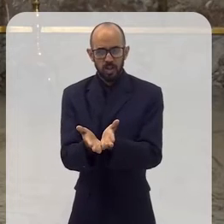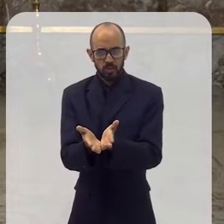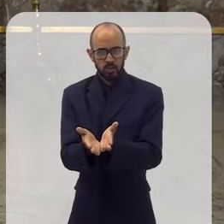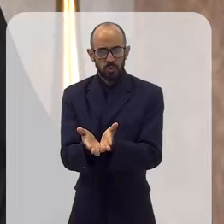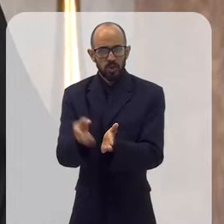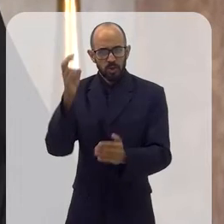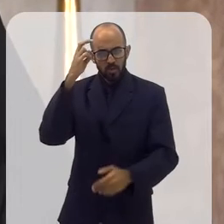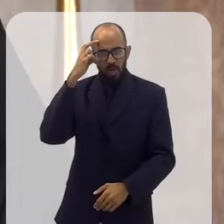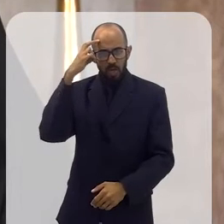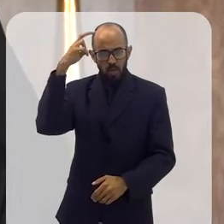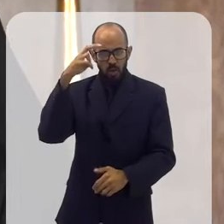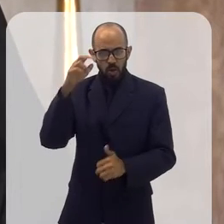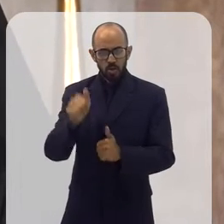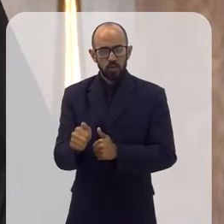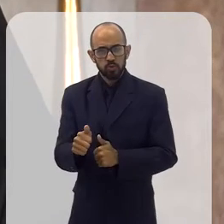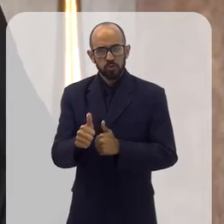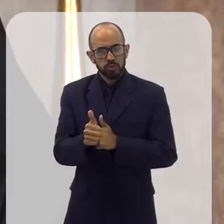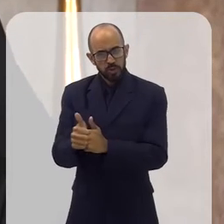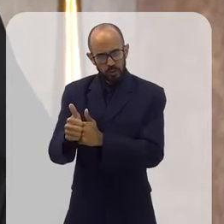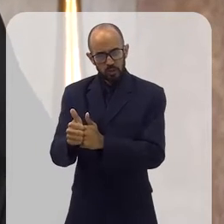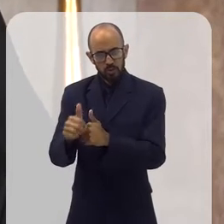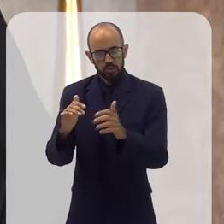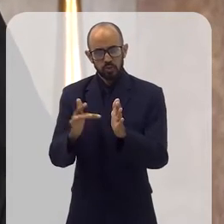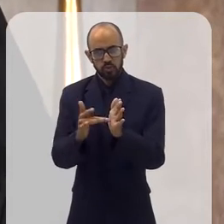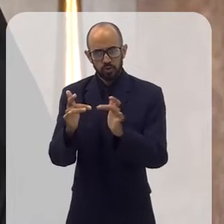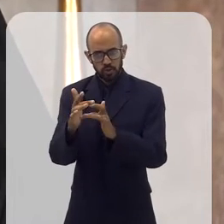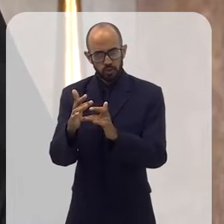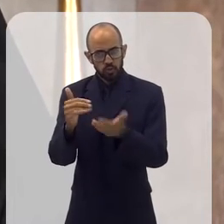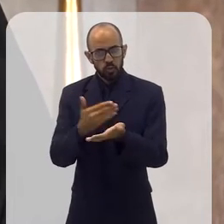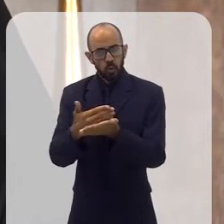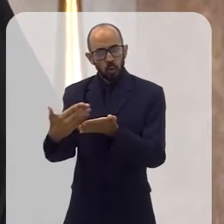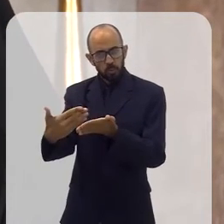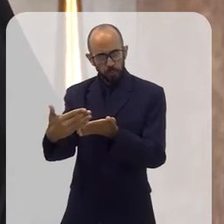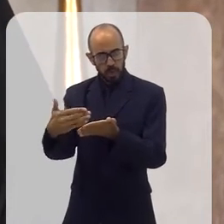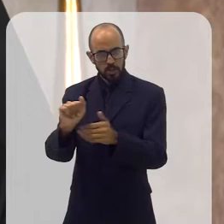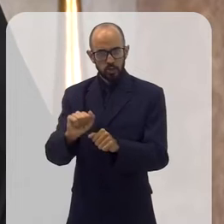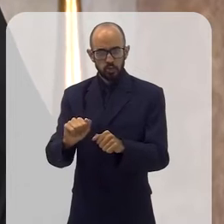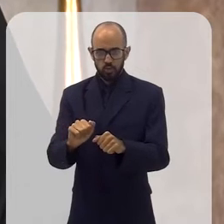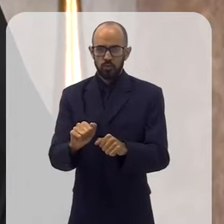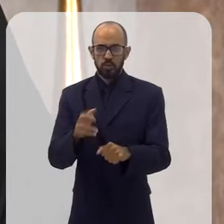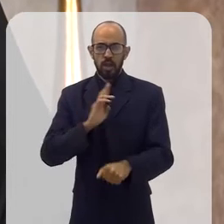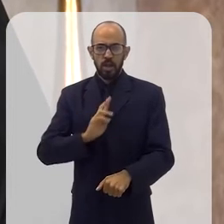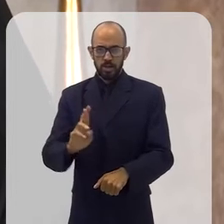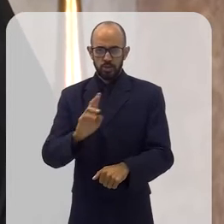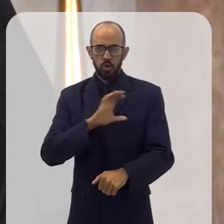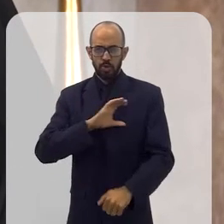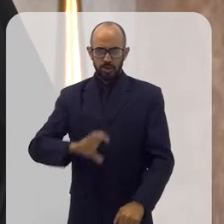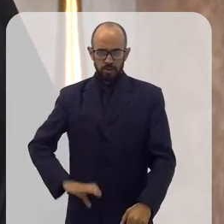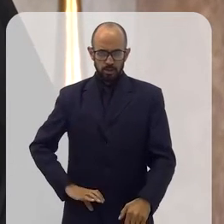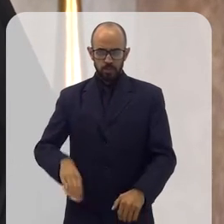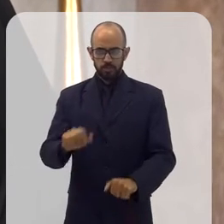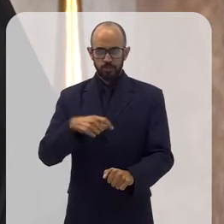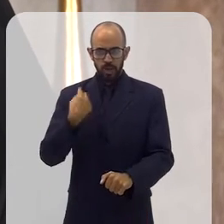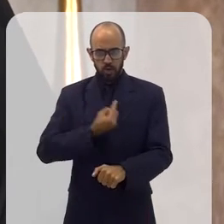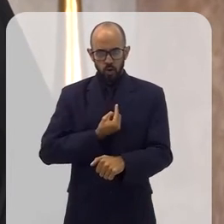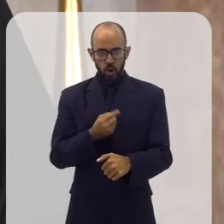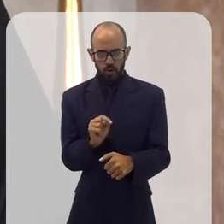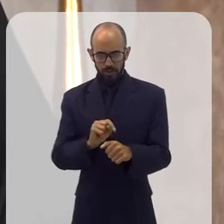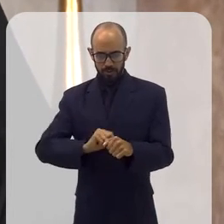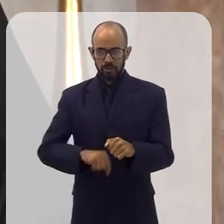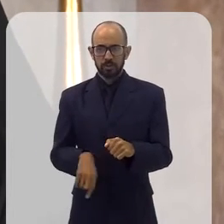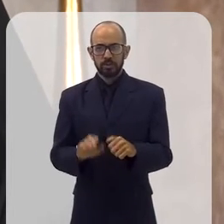e a tradição apostólica desde o início do cristianismo. Aí a nossa